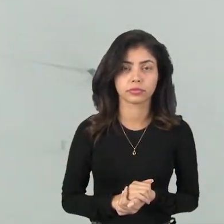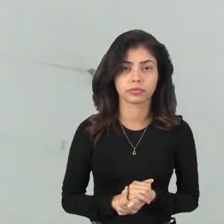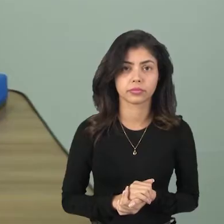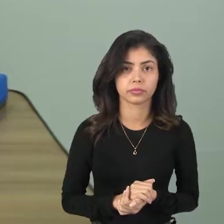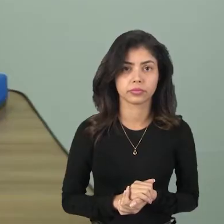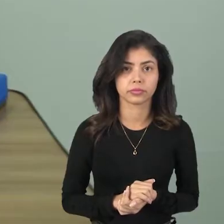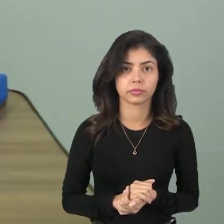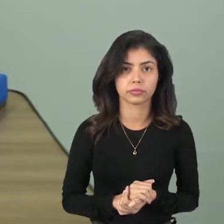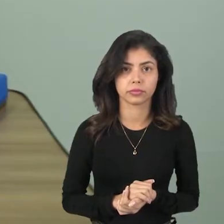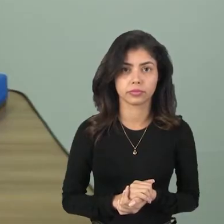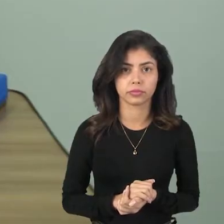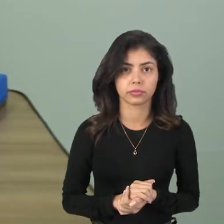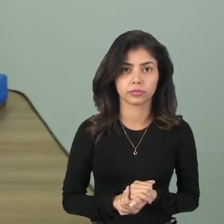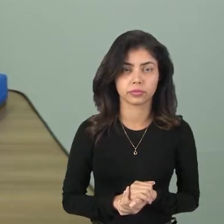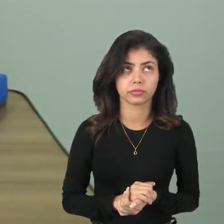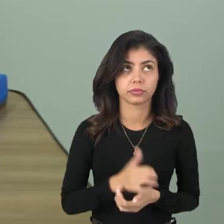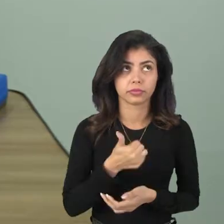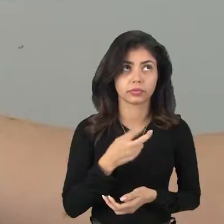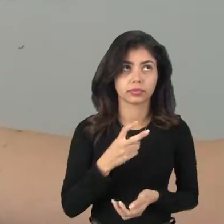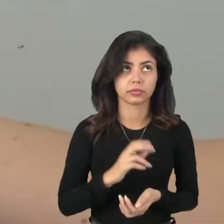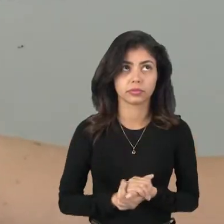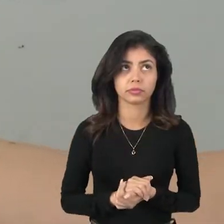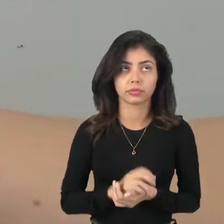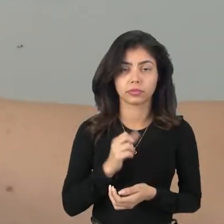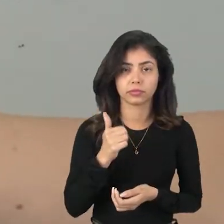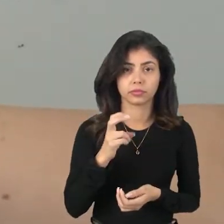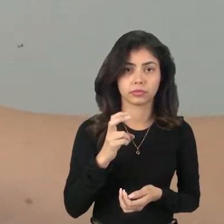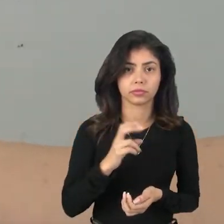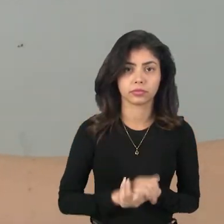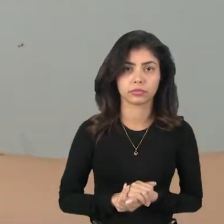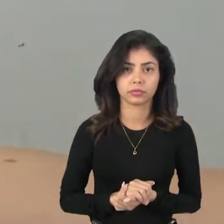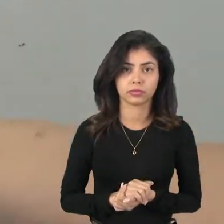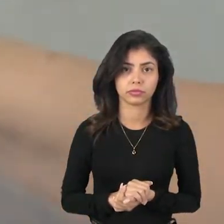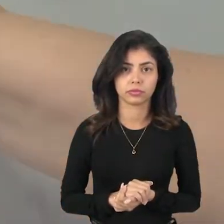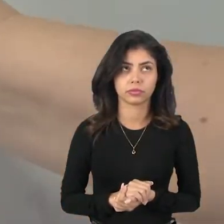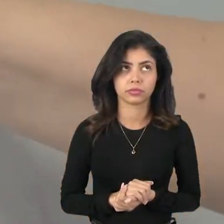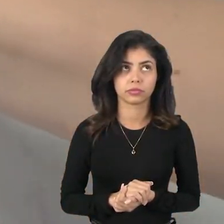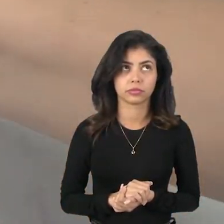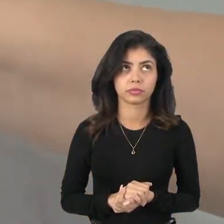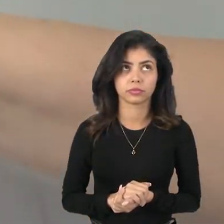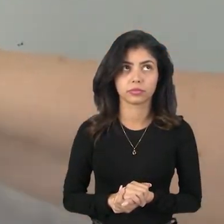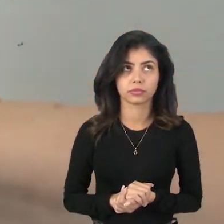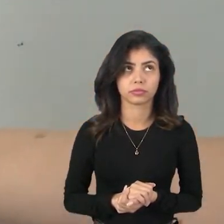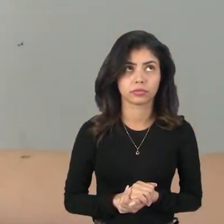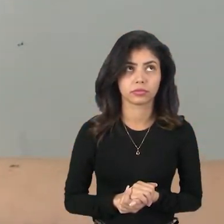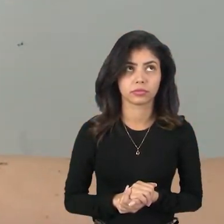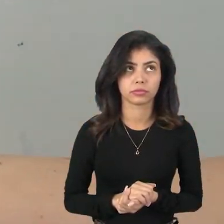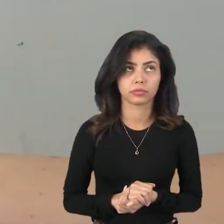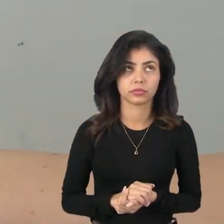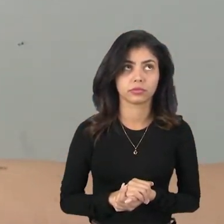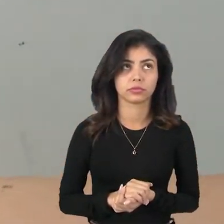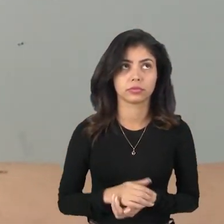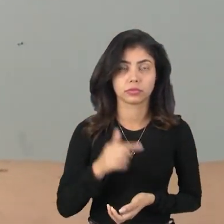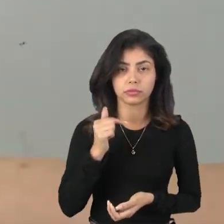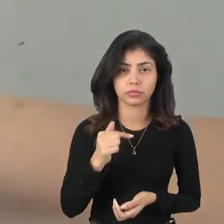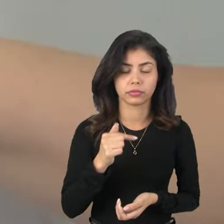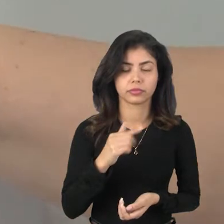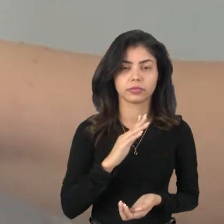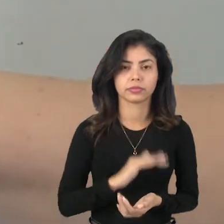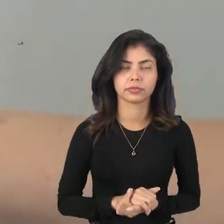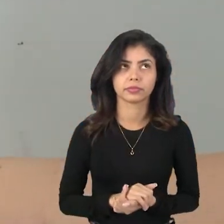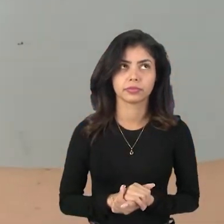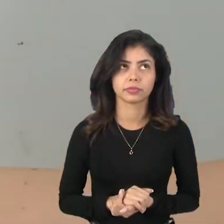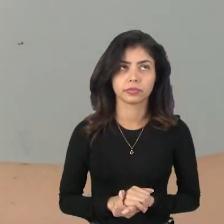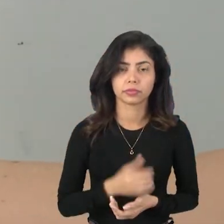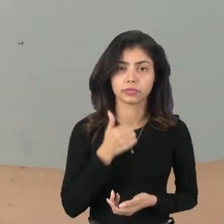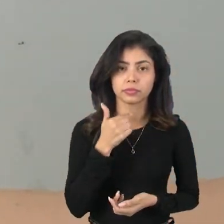calcular aqui embaixo as 12 mais 15 os dois mais cinco eu tenho